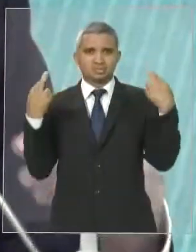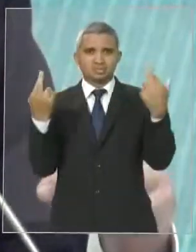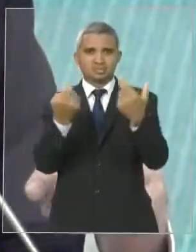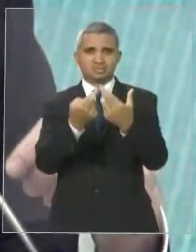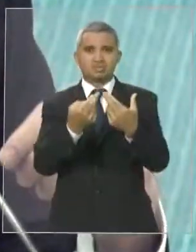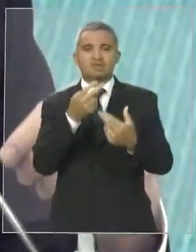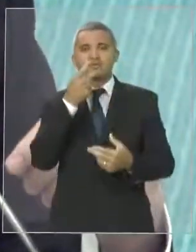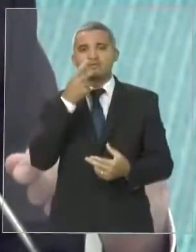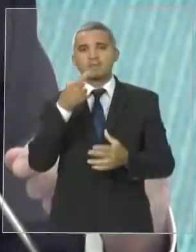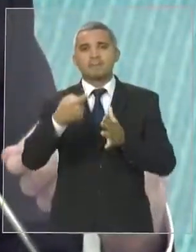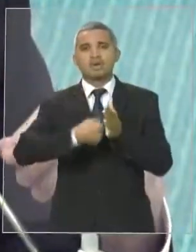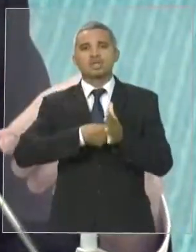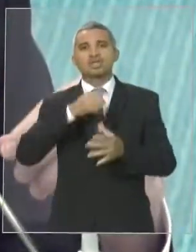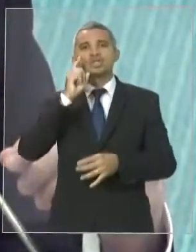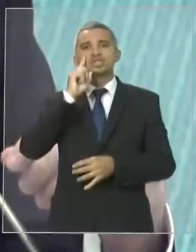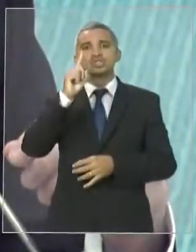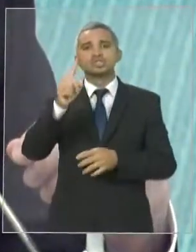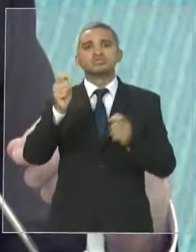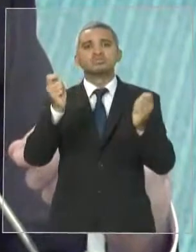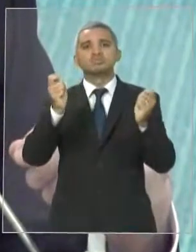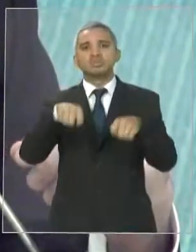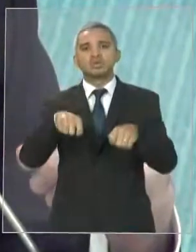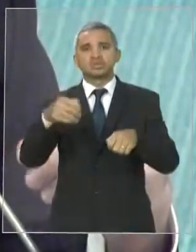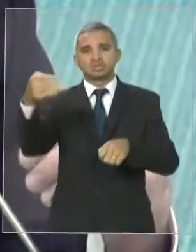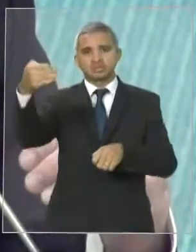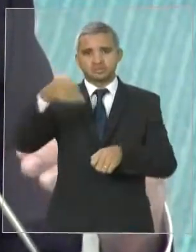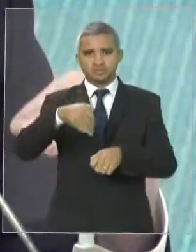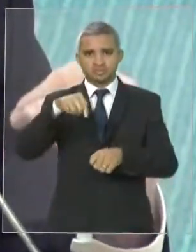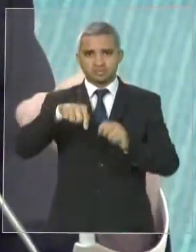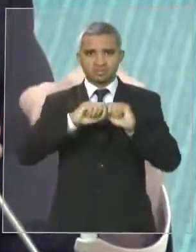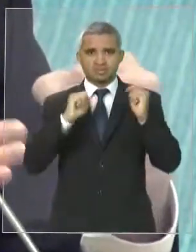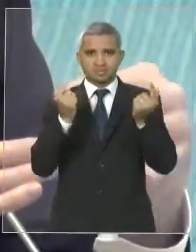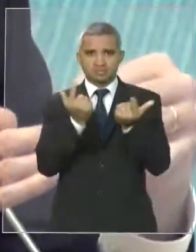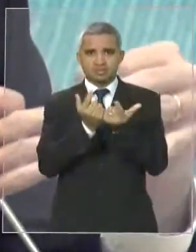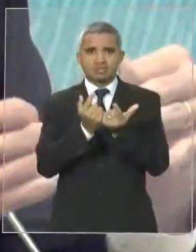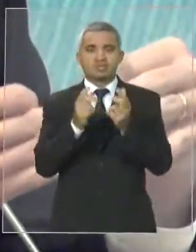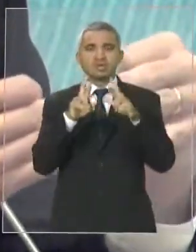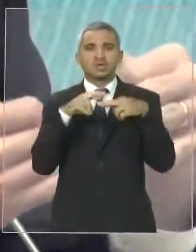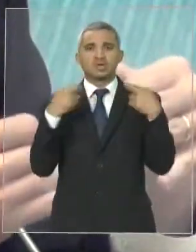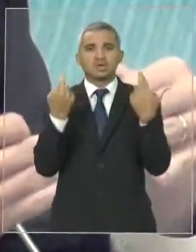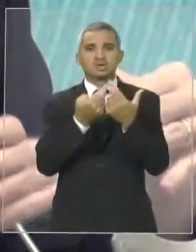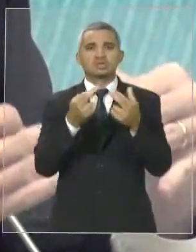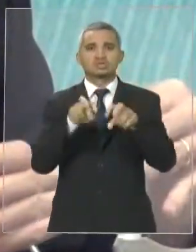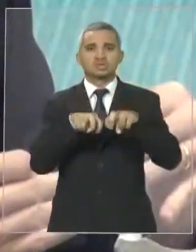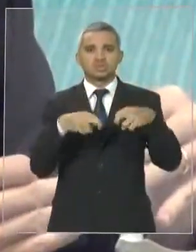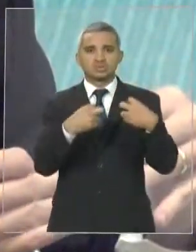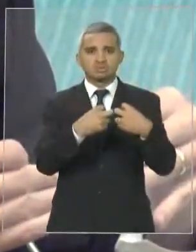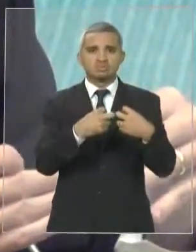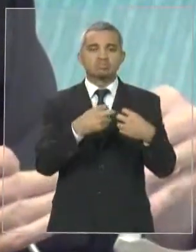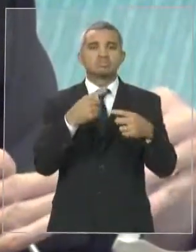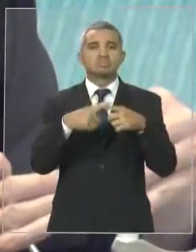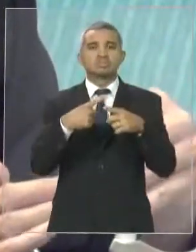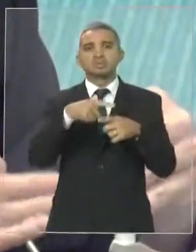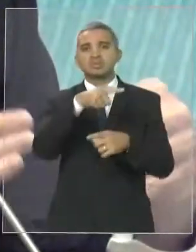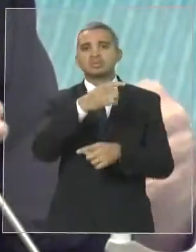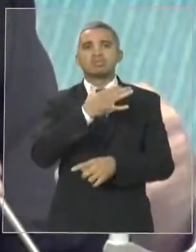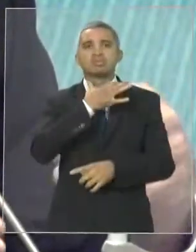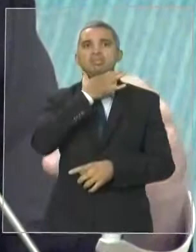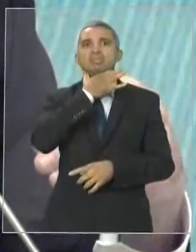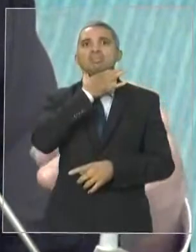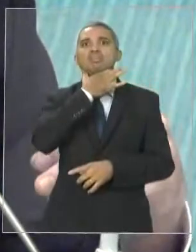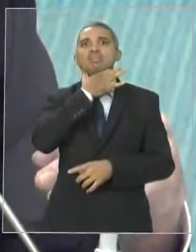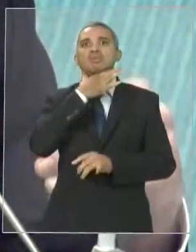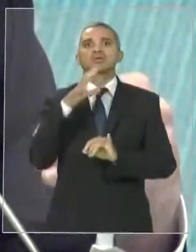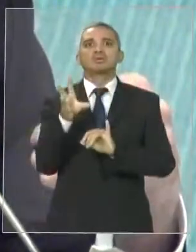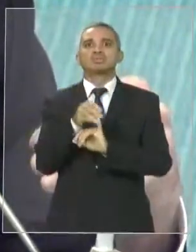na Assembleia se reunir nas comissões, porque eles não aguentam pagar tanto imposto, e a maioria